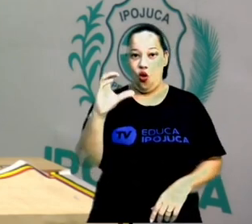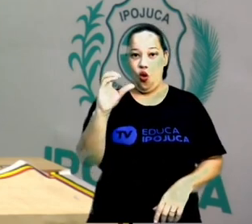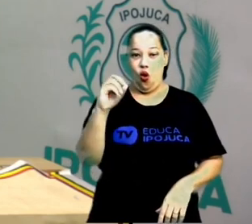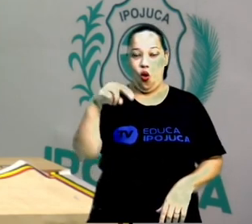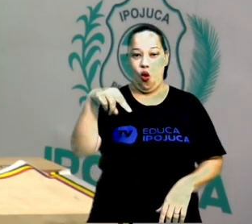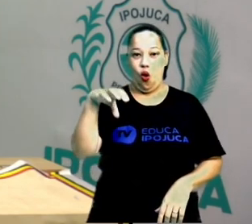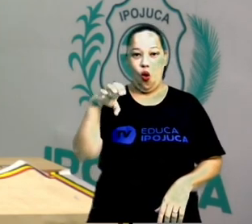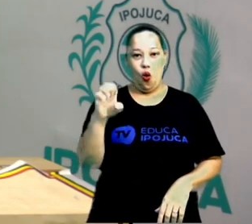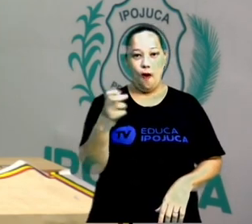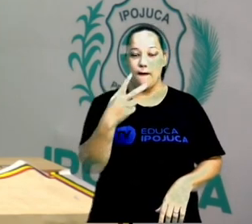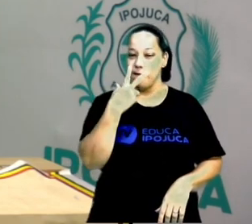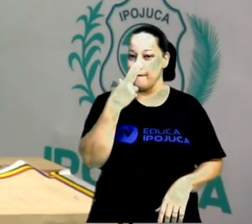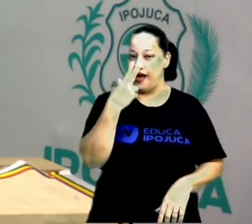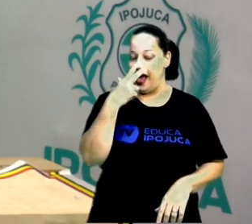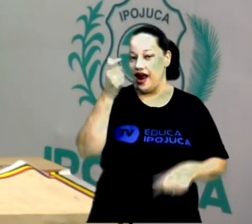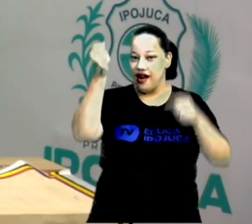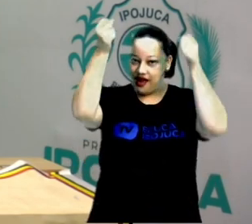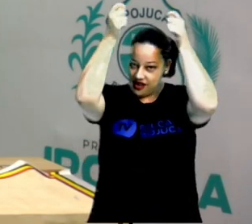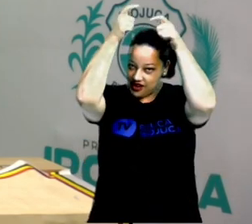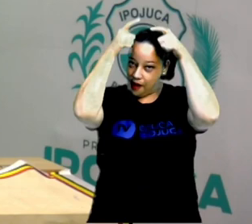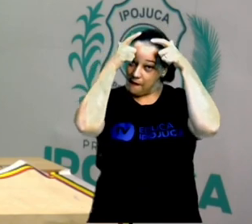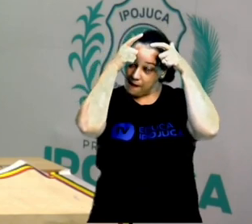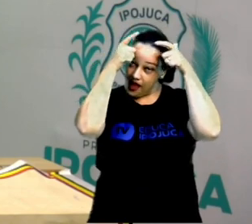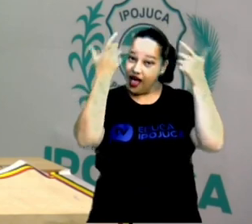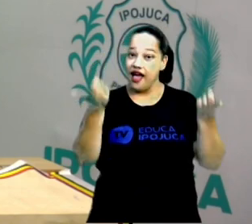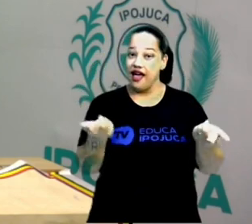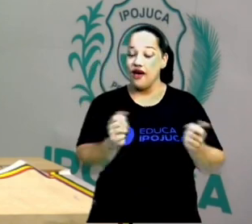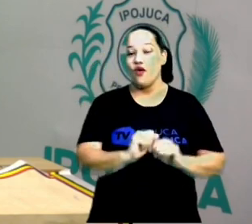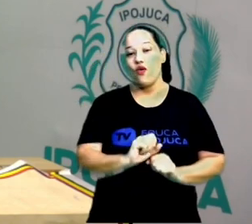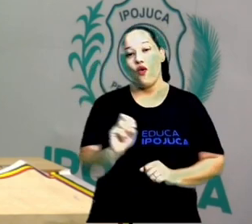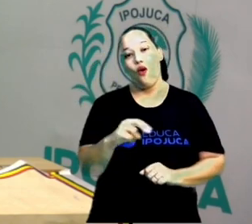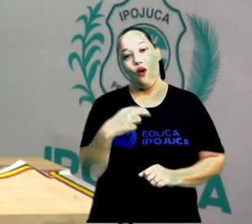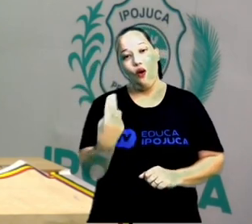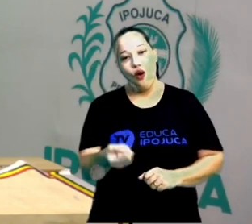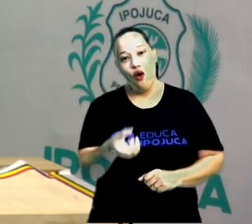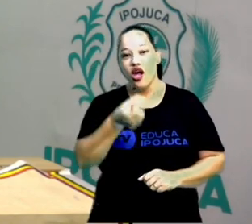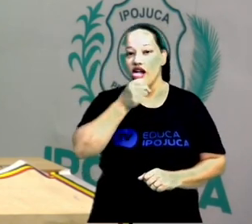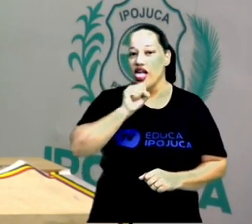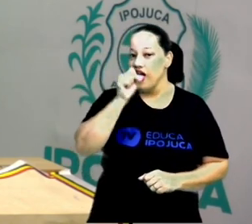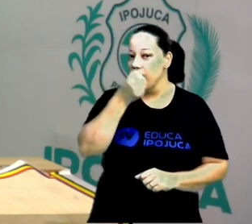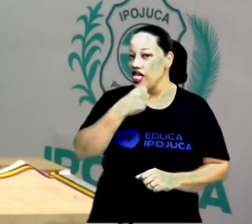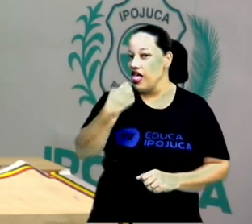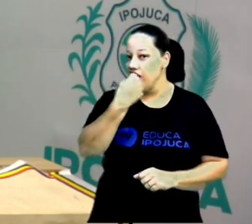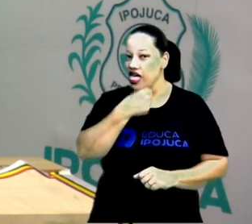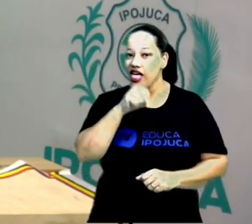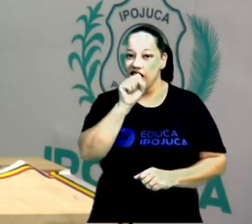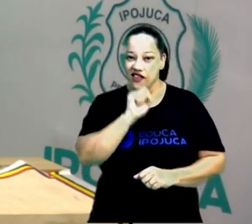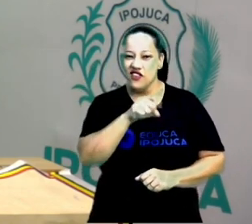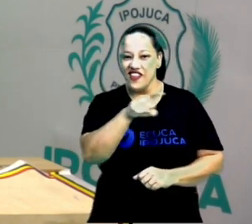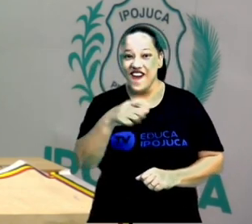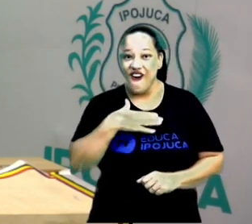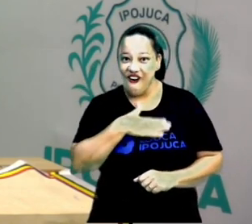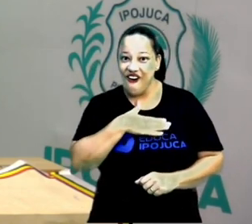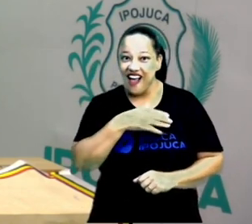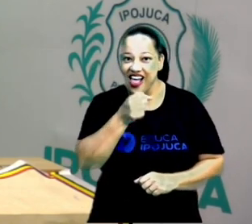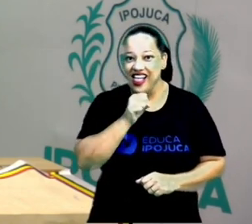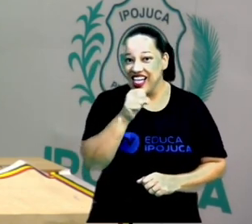o chapéu de aniversário, com a casquinha do sorvete. Quem aqui gosta de